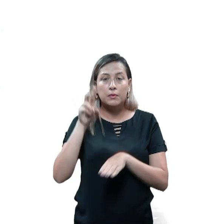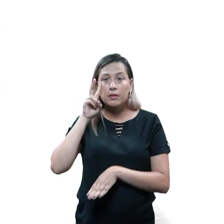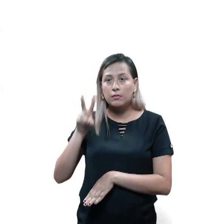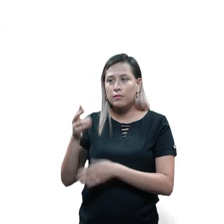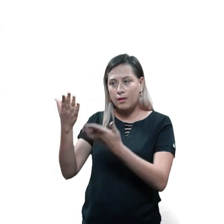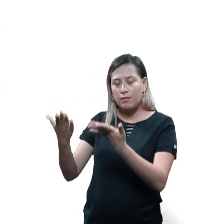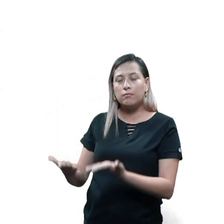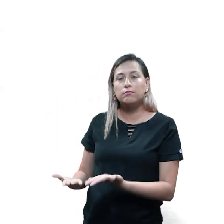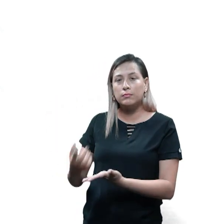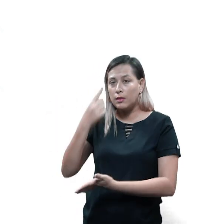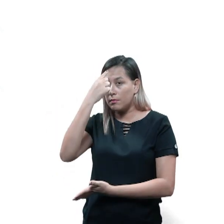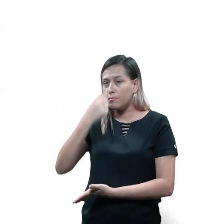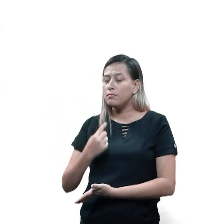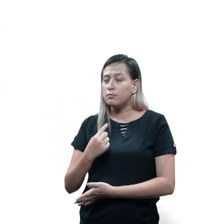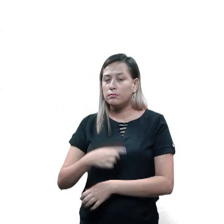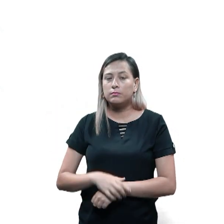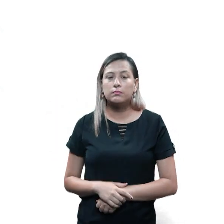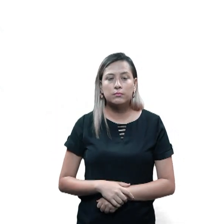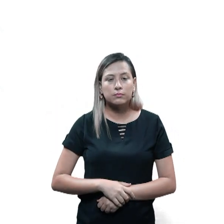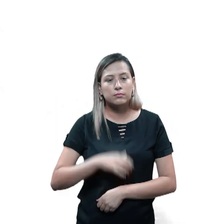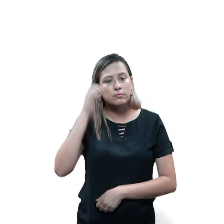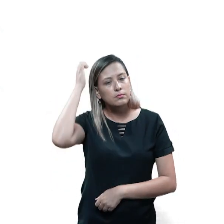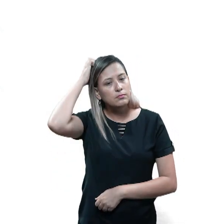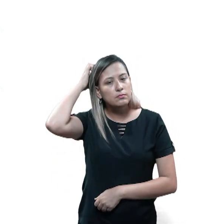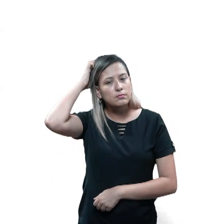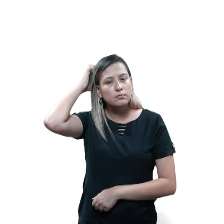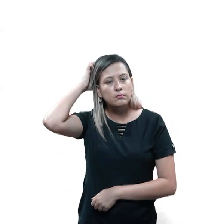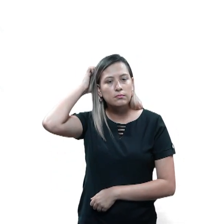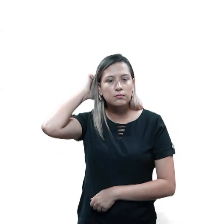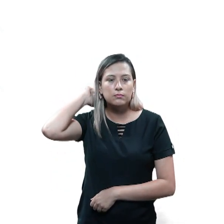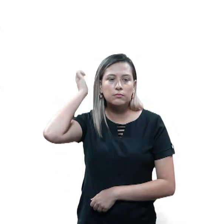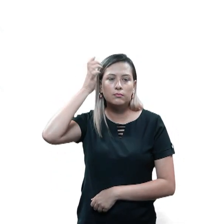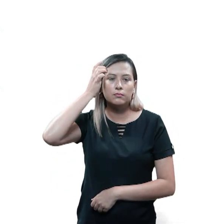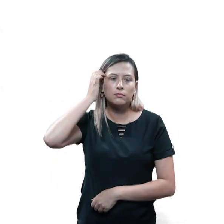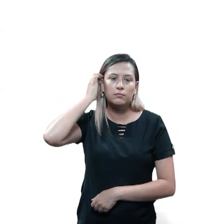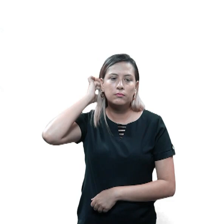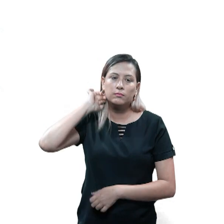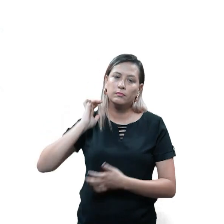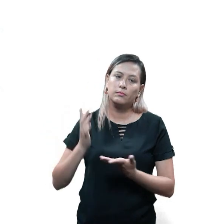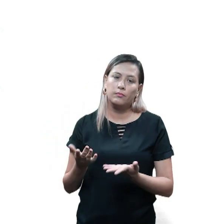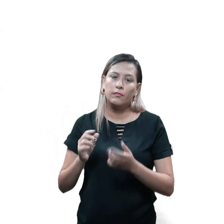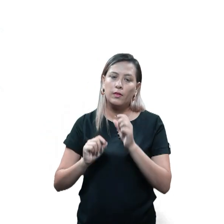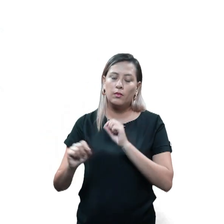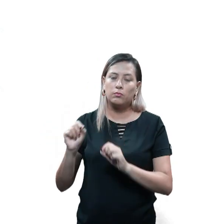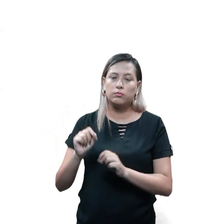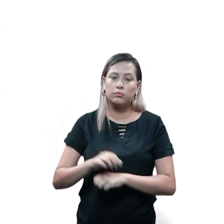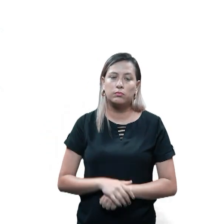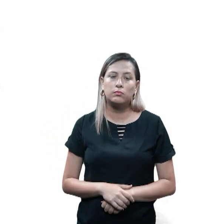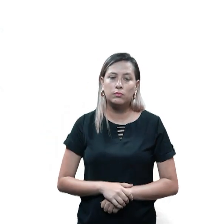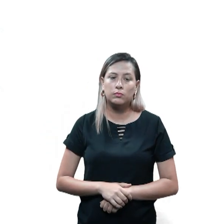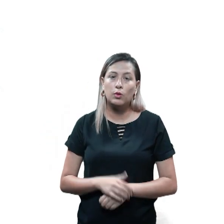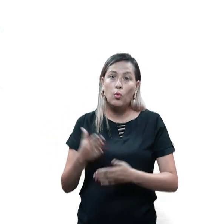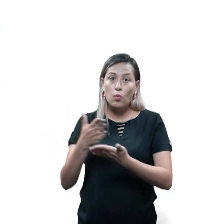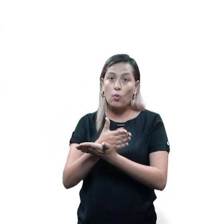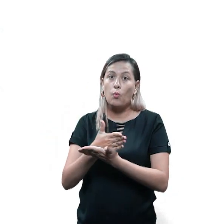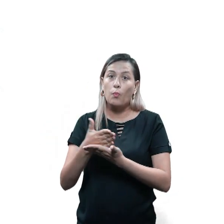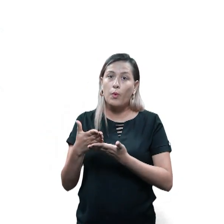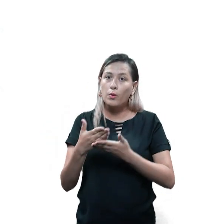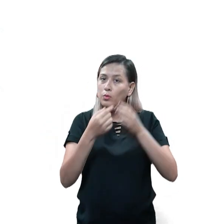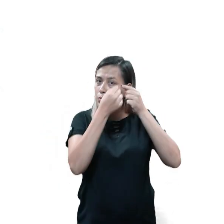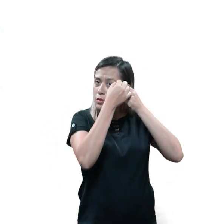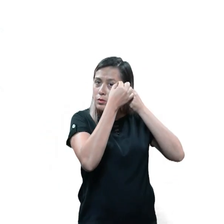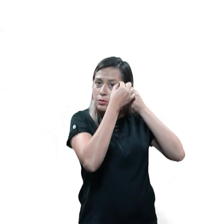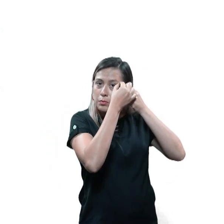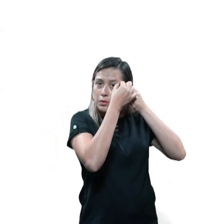bom de apresentar, é justamente o tamanho do início da sobrancelha